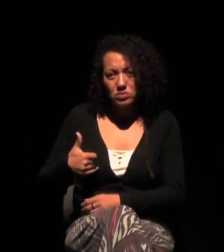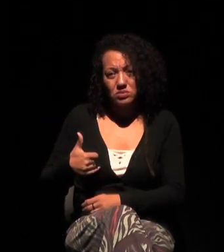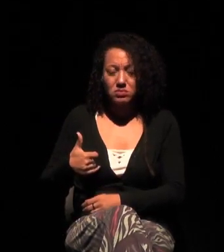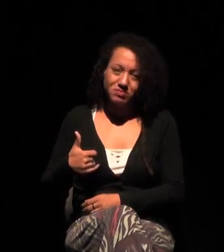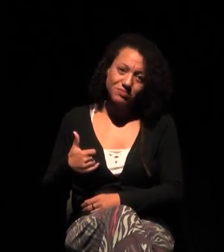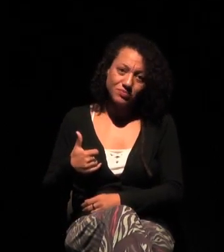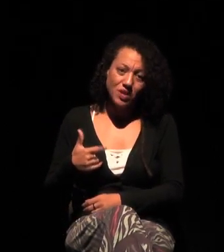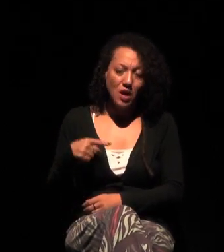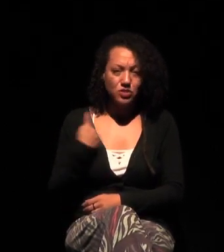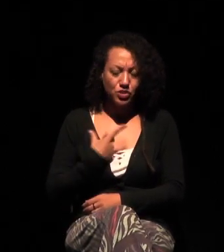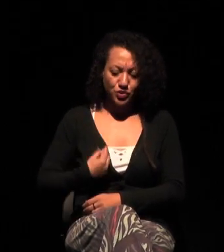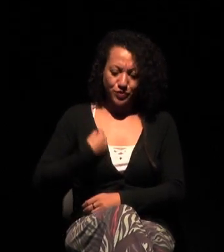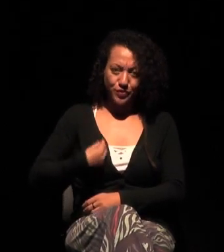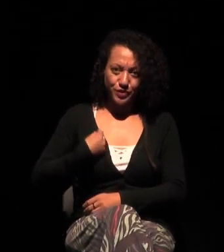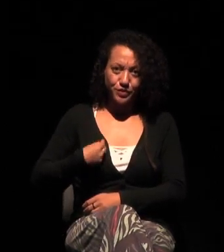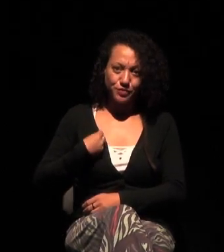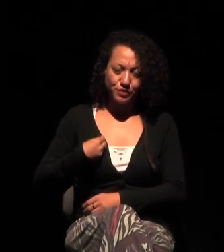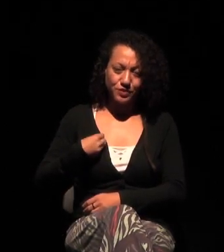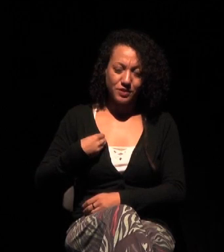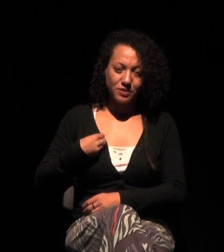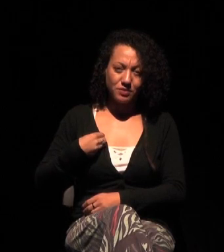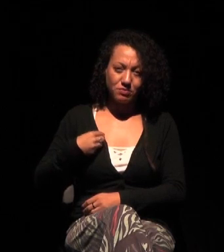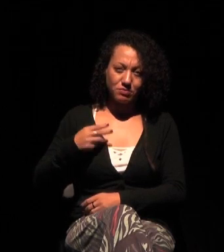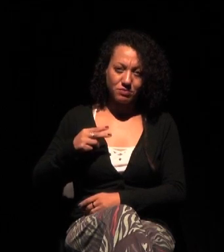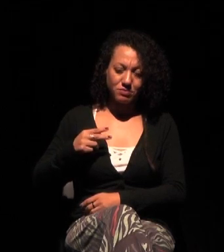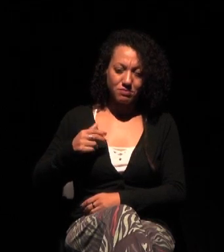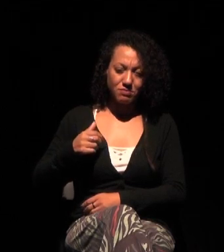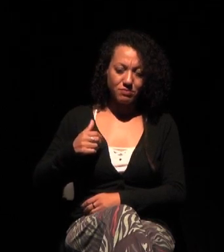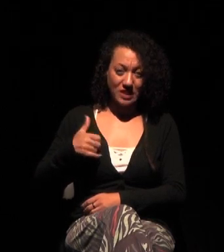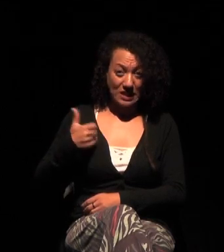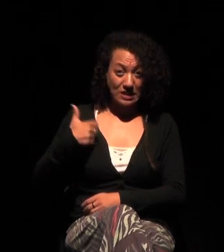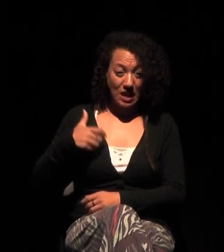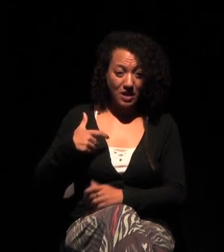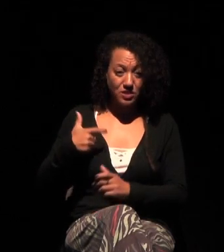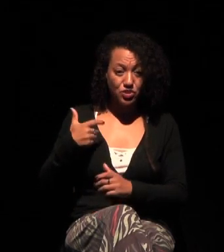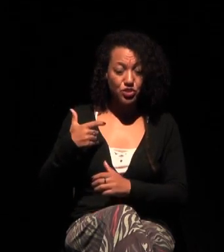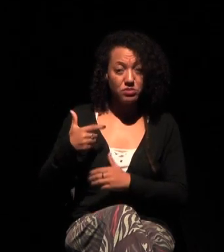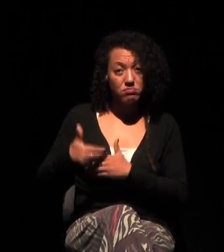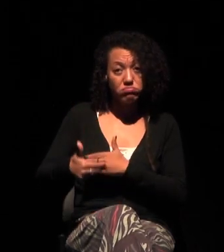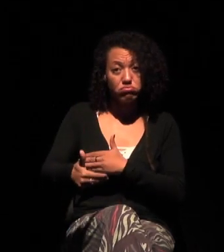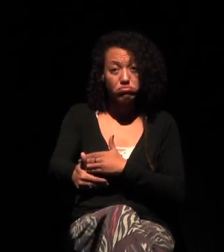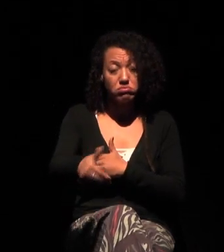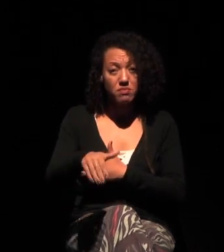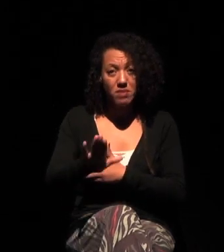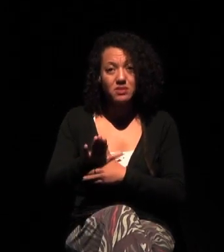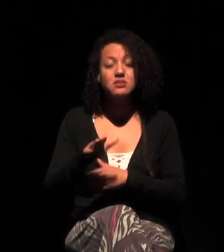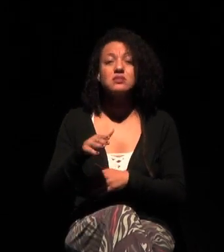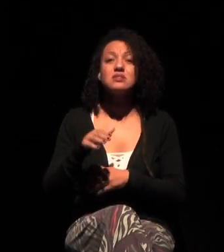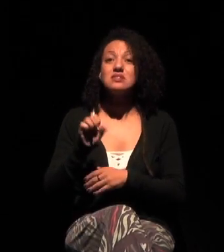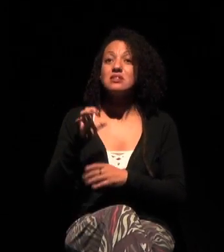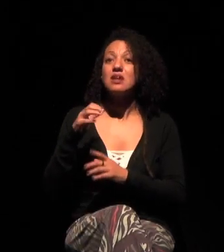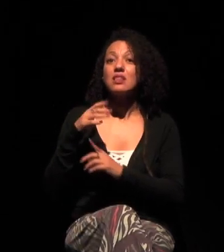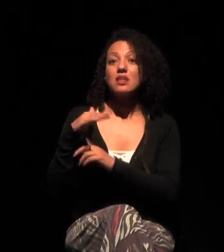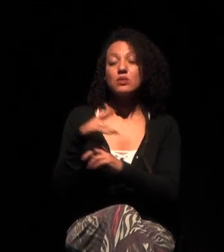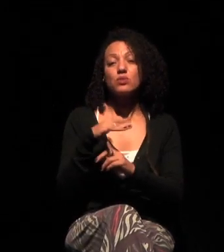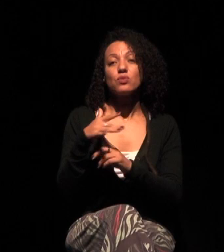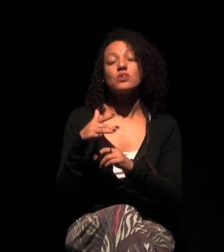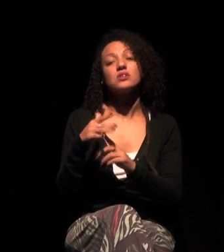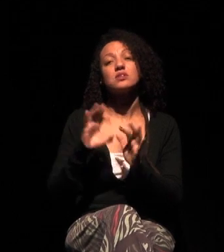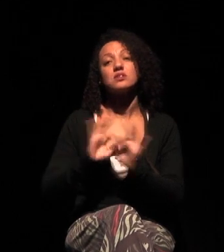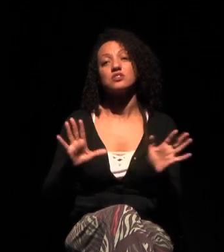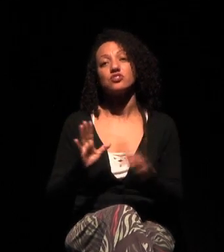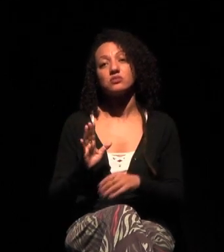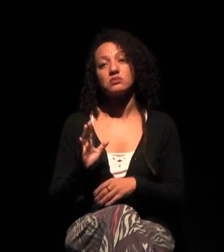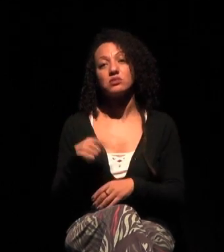nós vamos viver mais se a natureza permitir se nós permitirmos que a natureza nos permita nós temos que acelerar mais